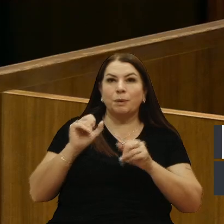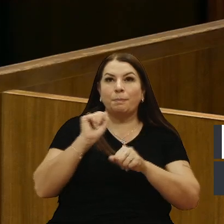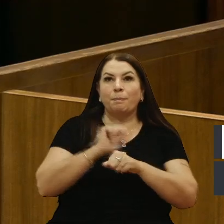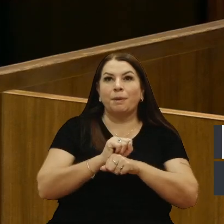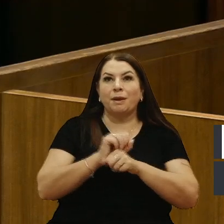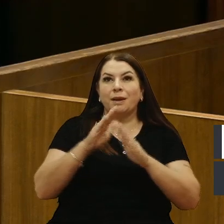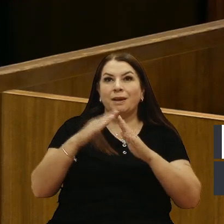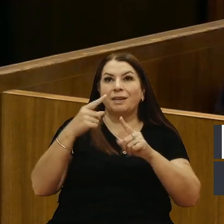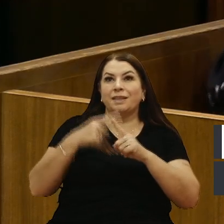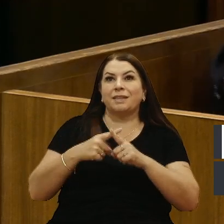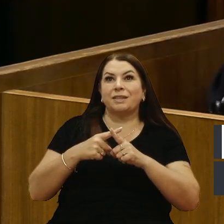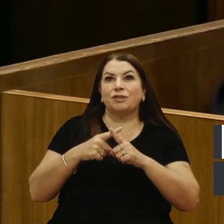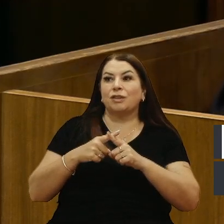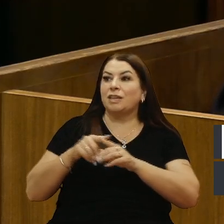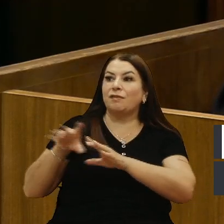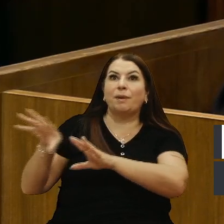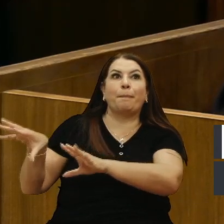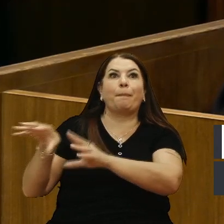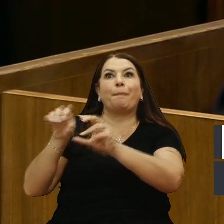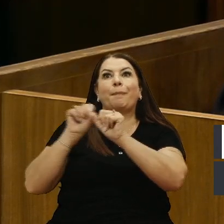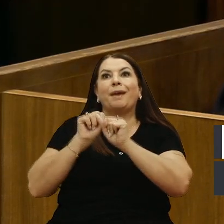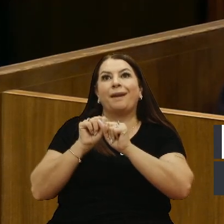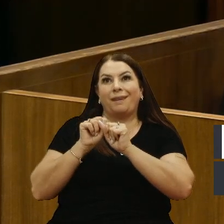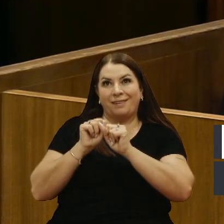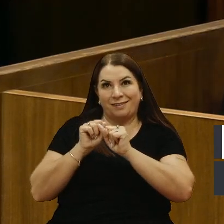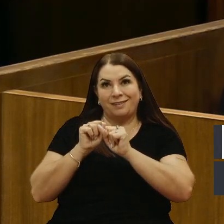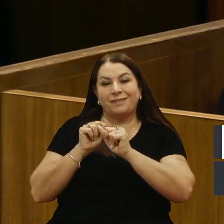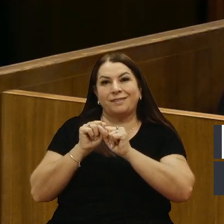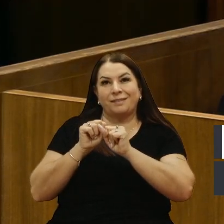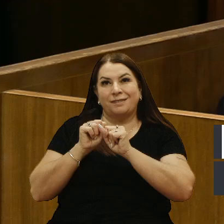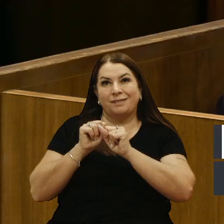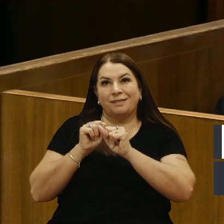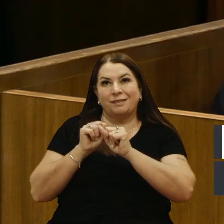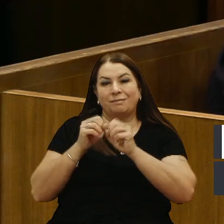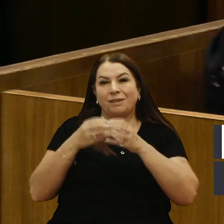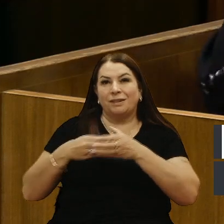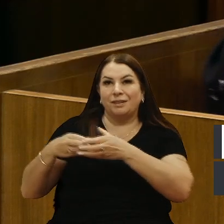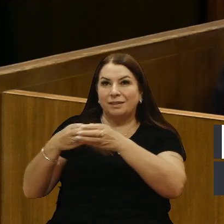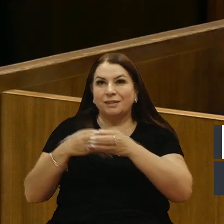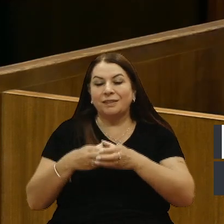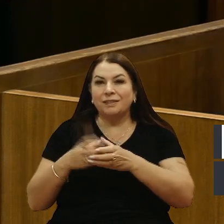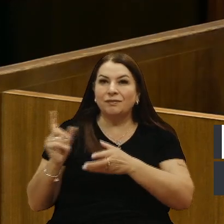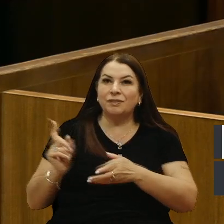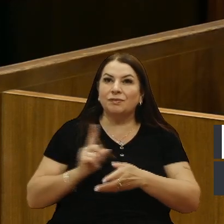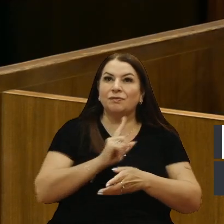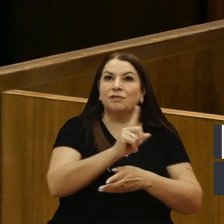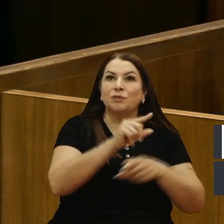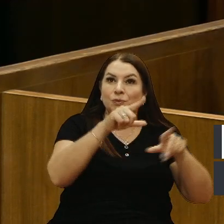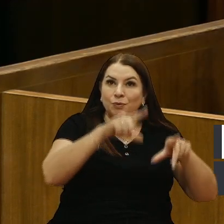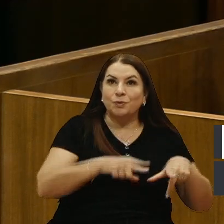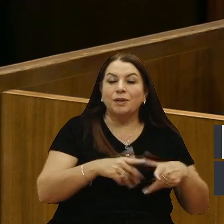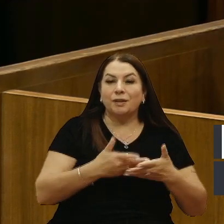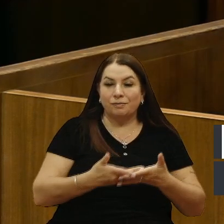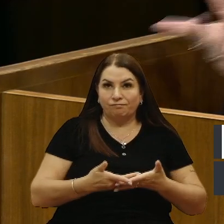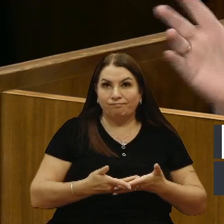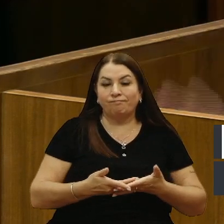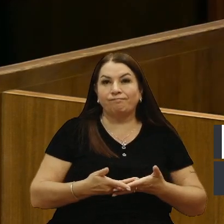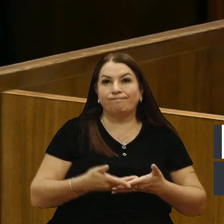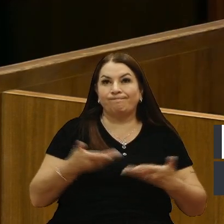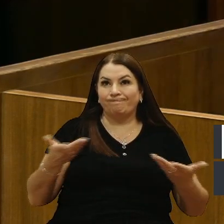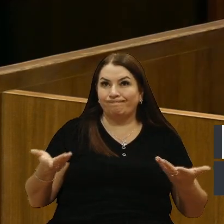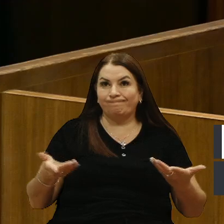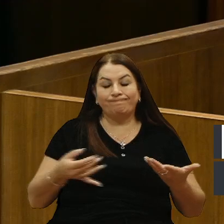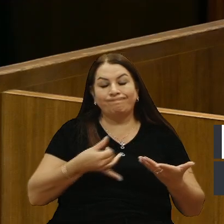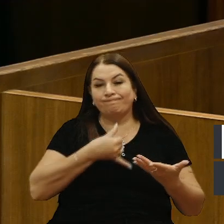na igreja e ele teve que buscar os turistas para vir no seu estabelecimento.